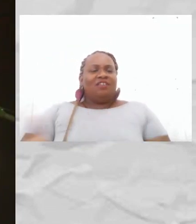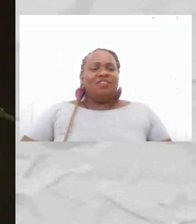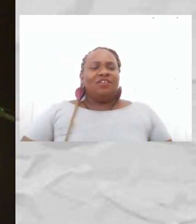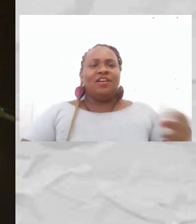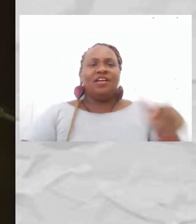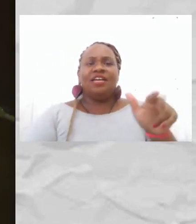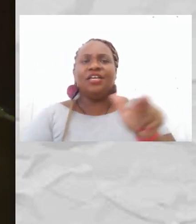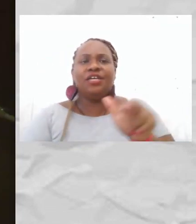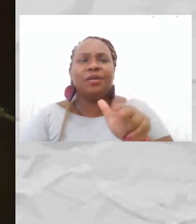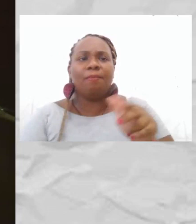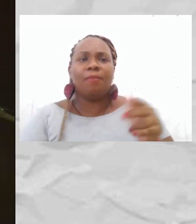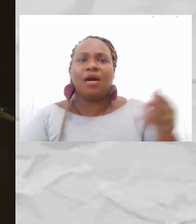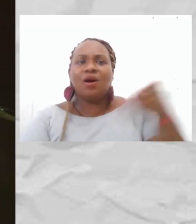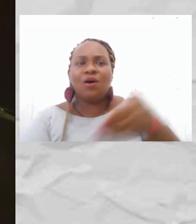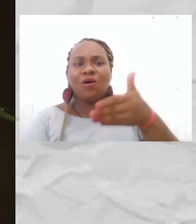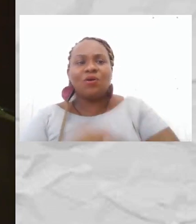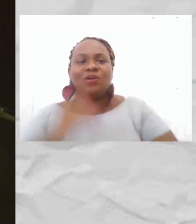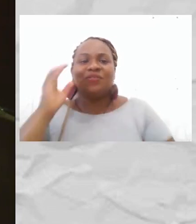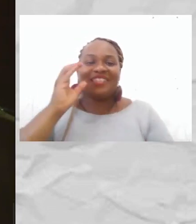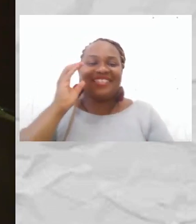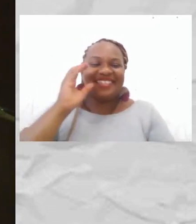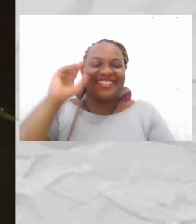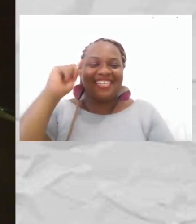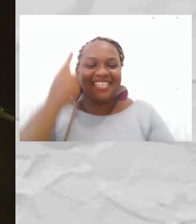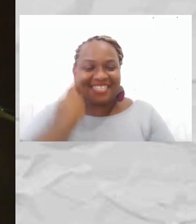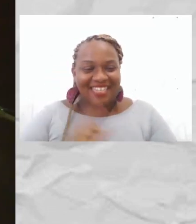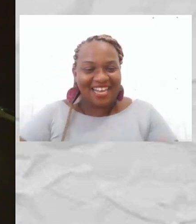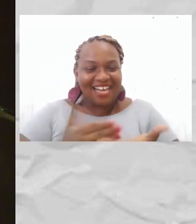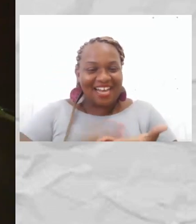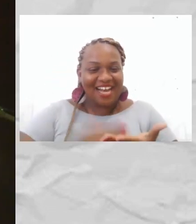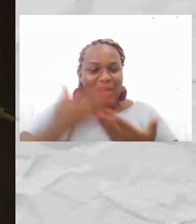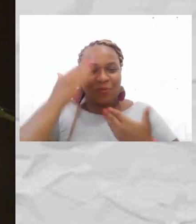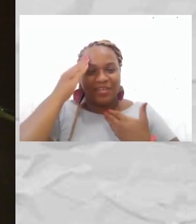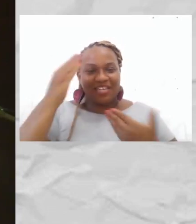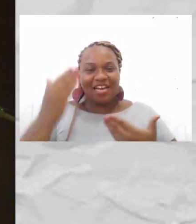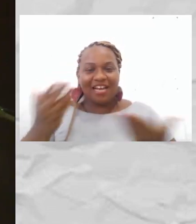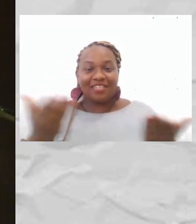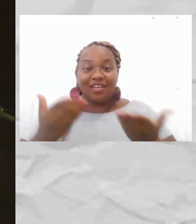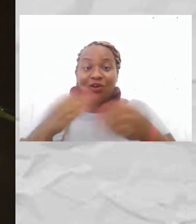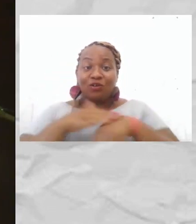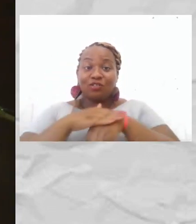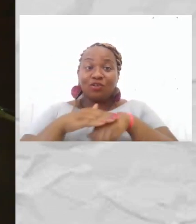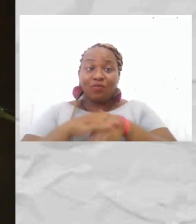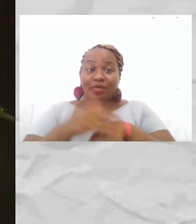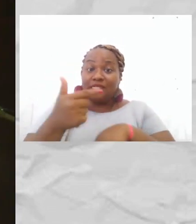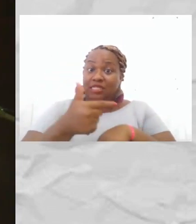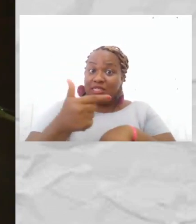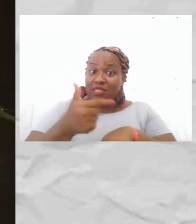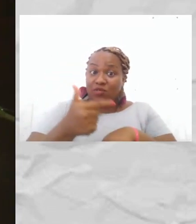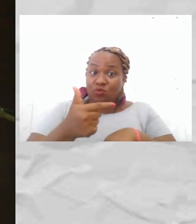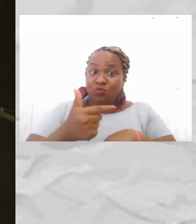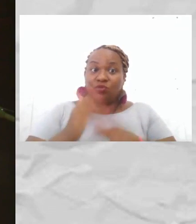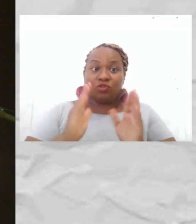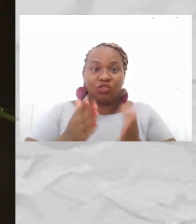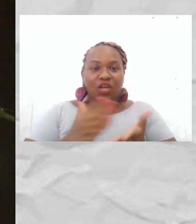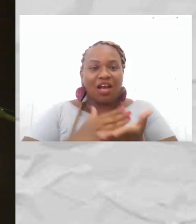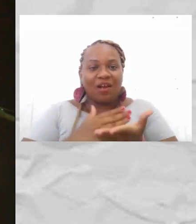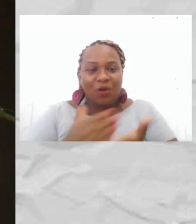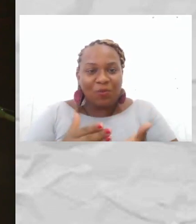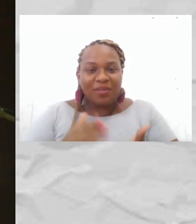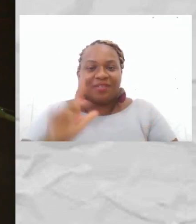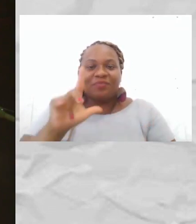que participaram, Cíntia e Gabi, pela tradução. Esse foi o Conversaria, foi o nosso segundo programa. Conversamos aí com Lázaro,